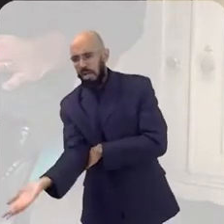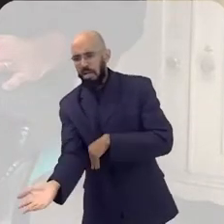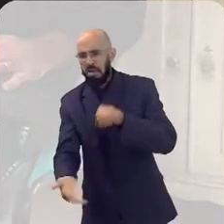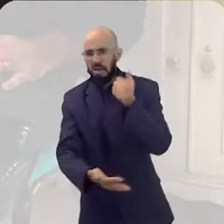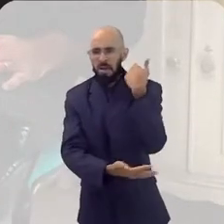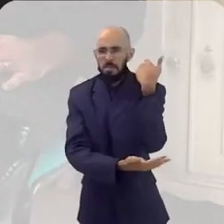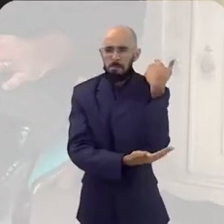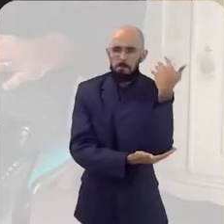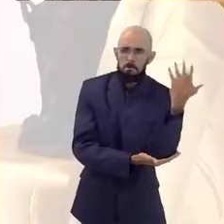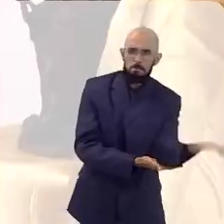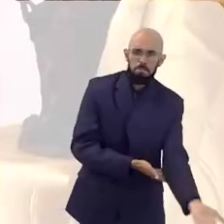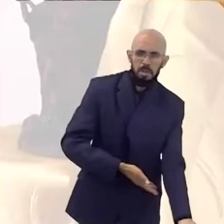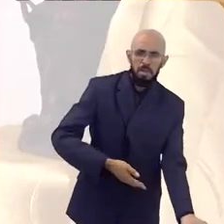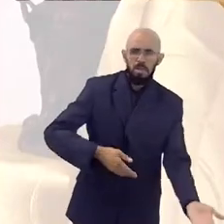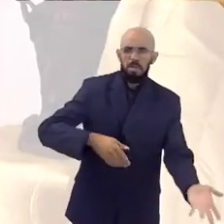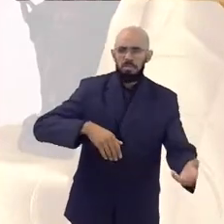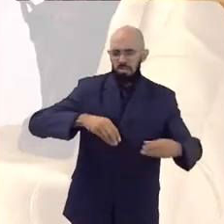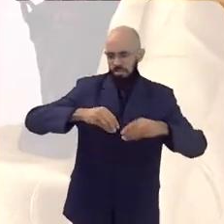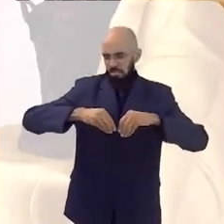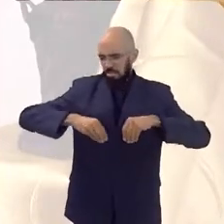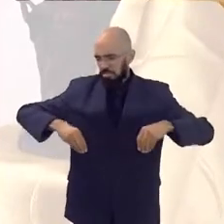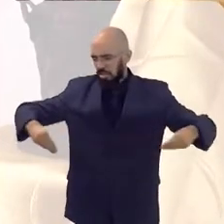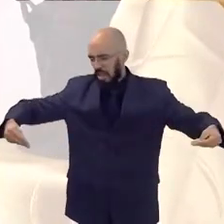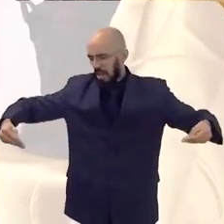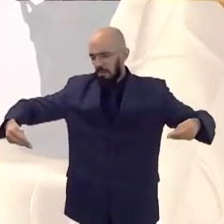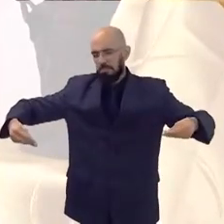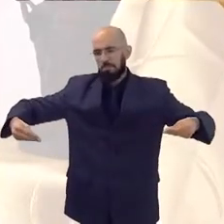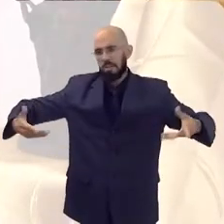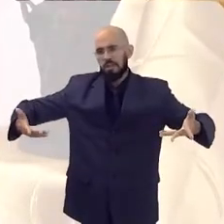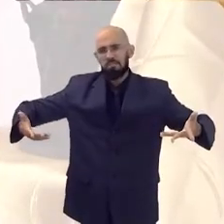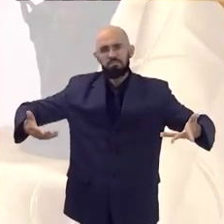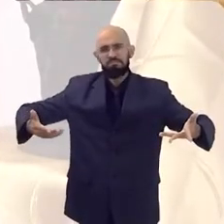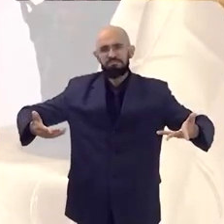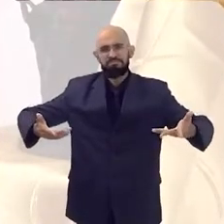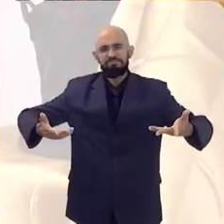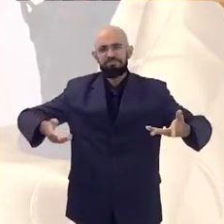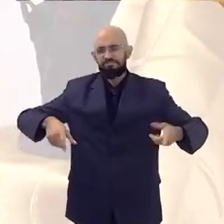Desmatamento, abrindo espaço de terra para